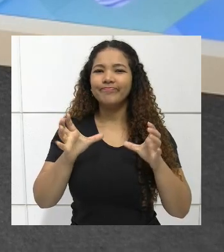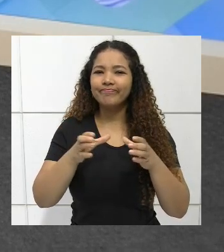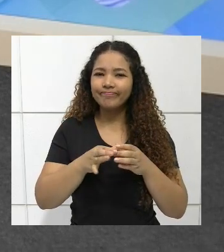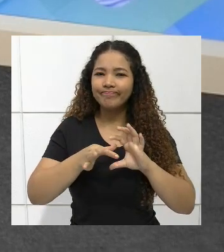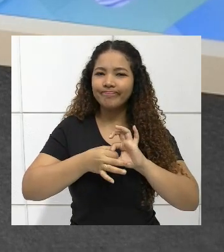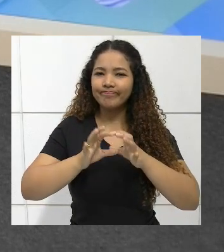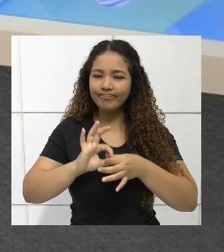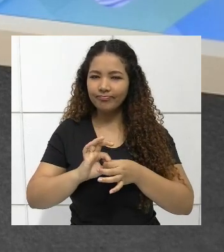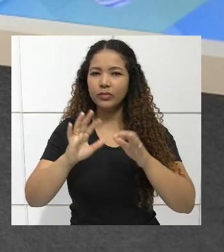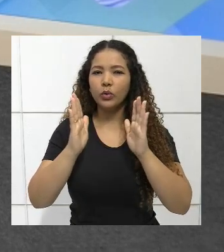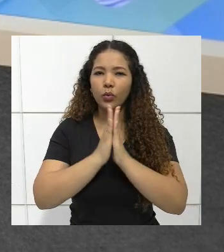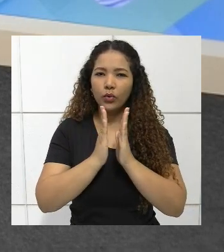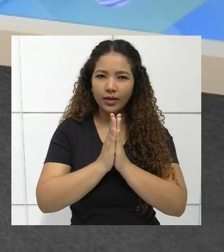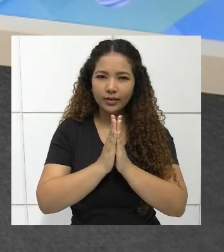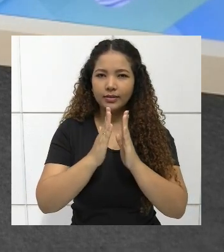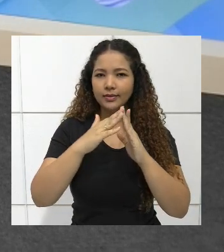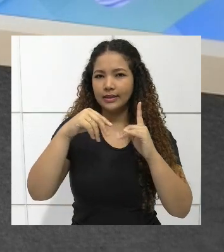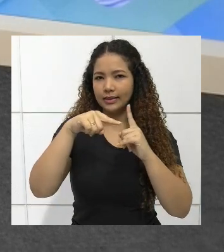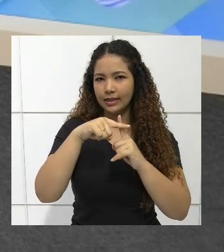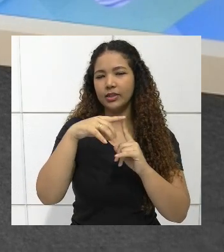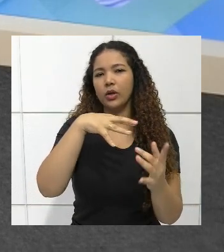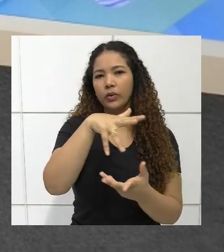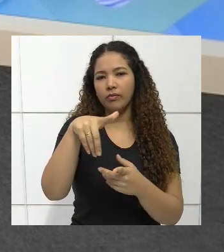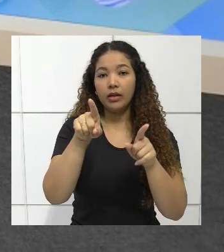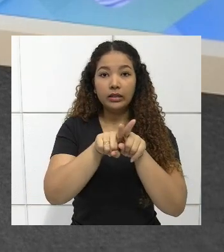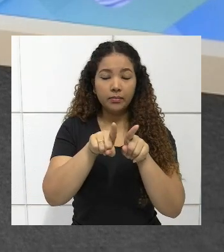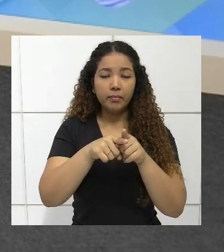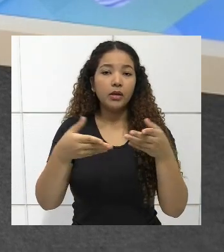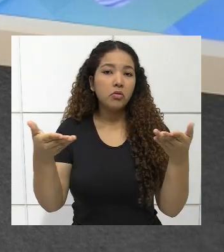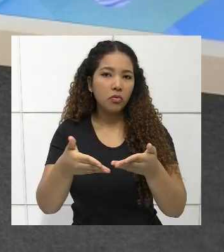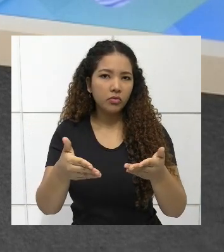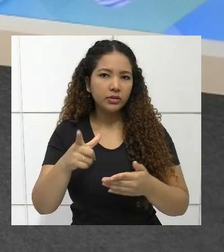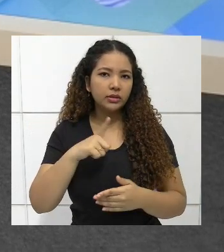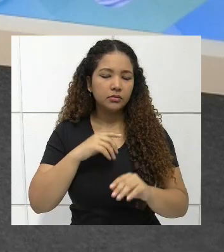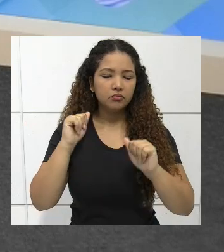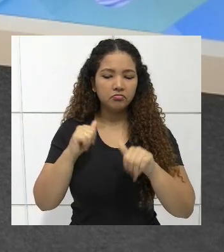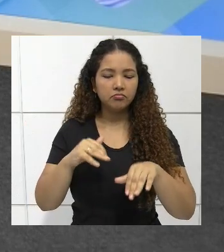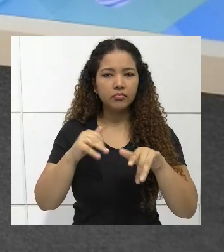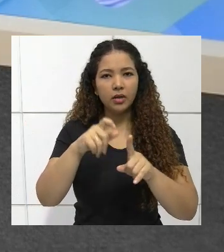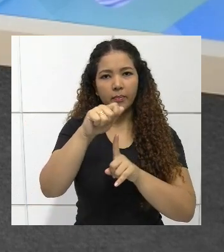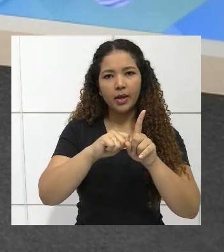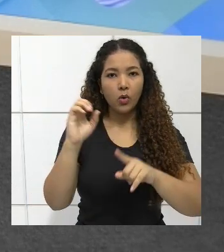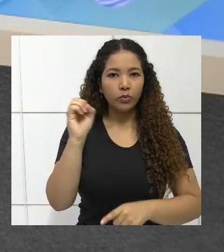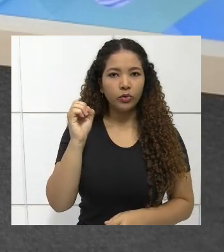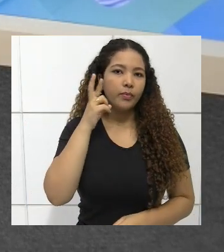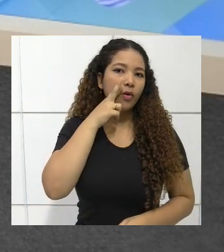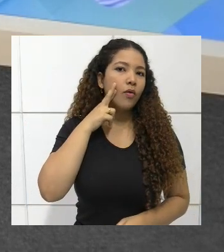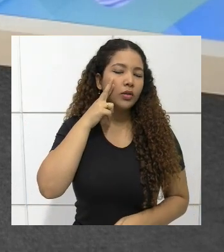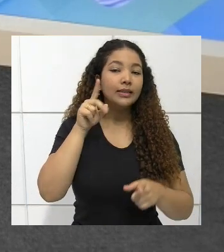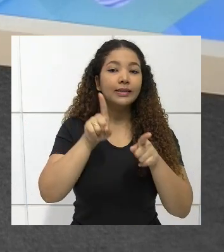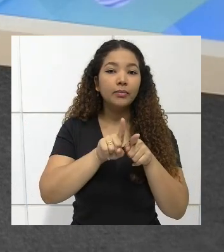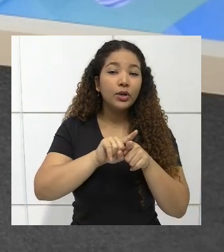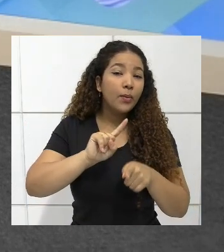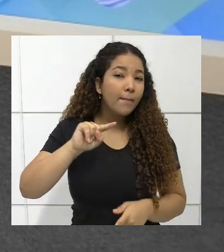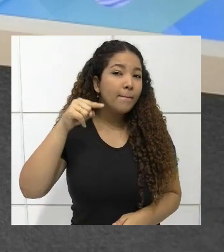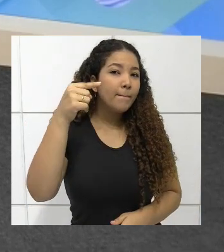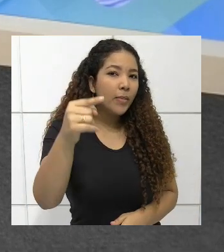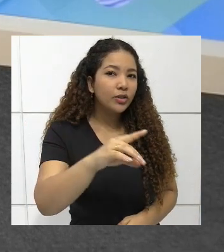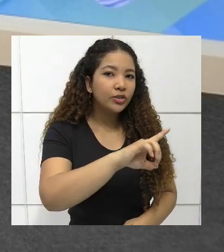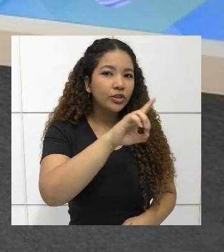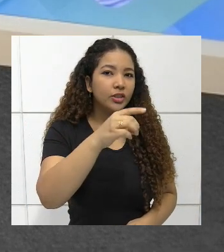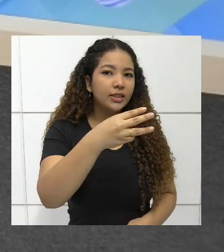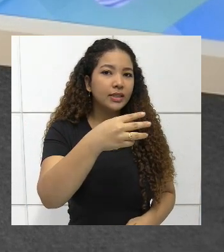Universal em prol da família. Hoje a caminhada é alusiva ainda ao Outubro Rosa e também teremos no próximo dia 31, né, mais uma caminhada